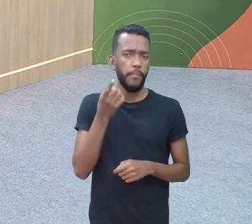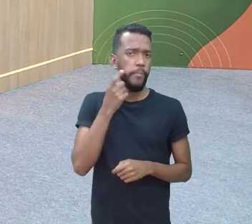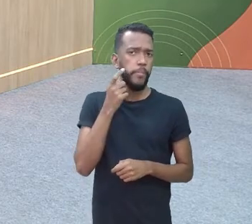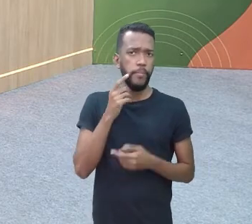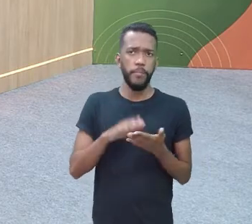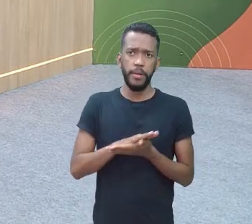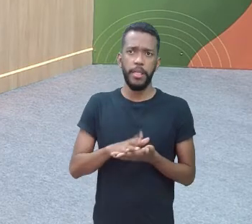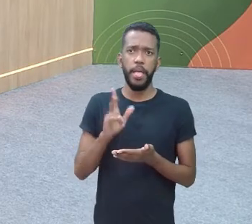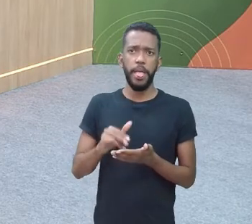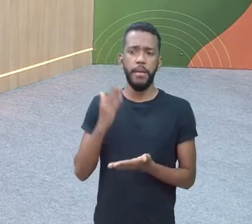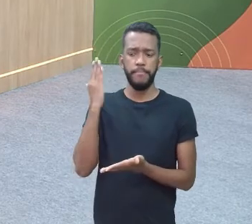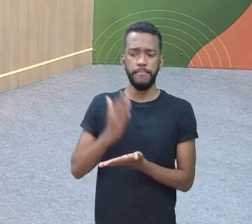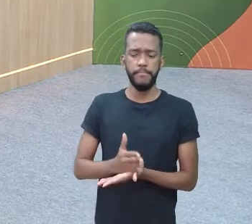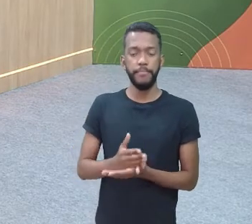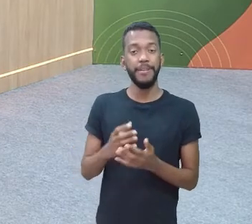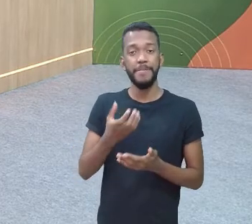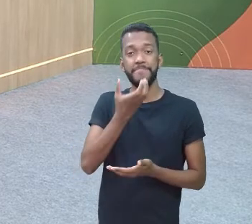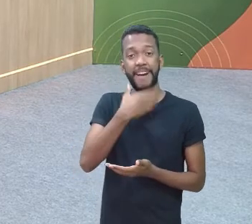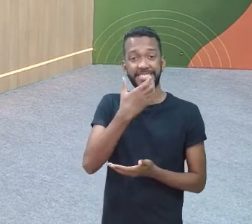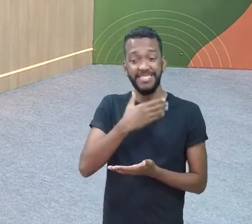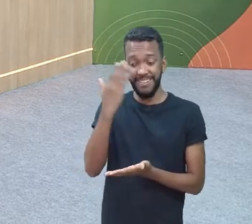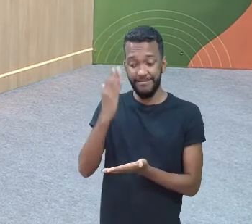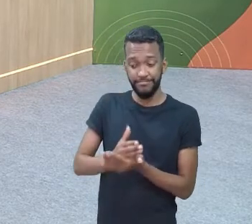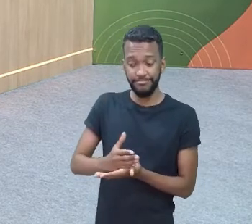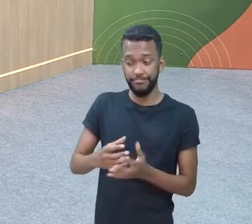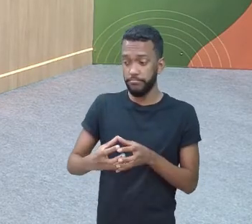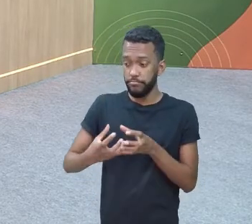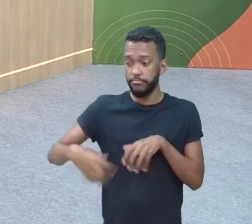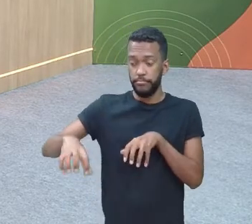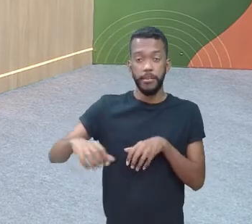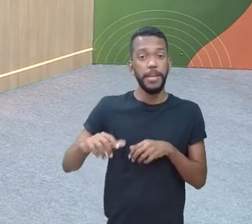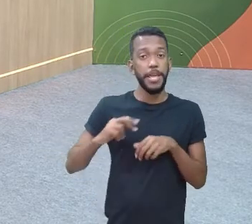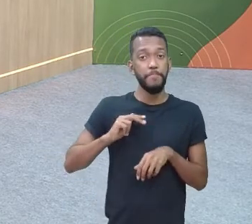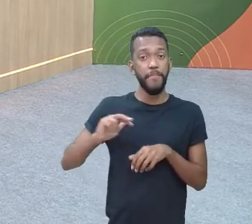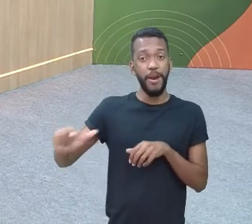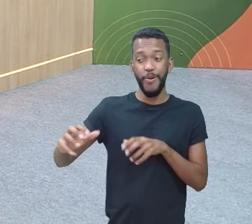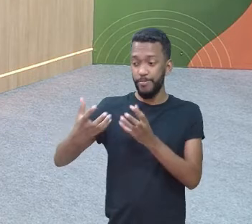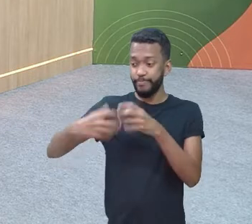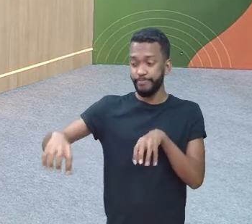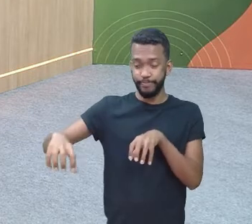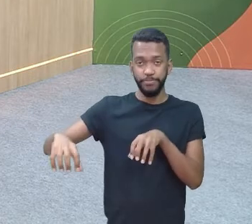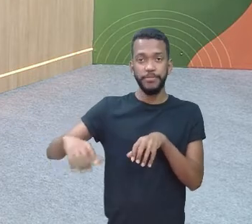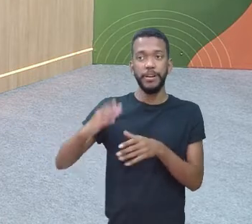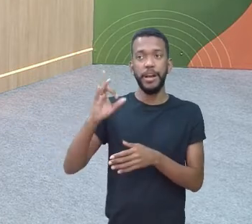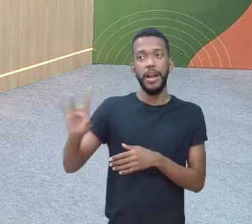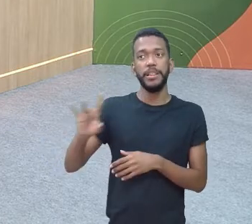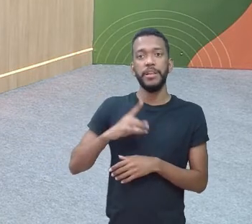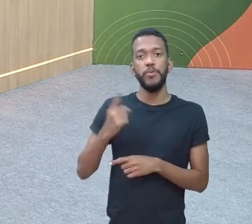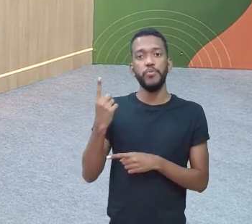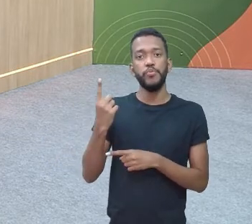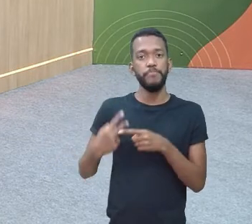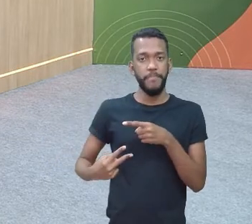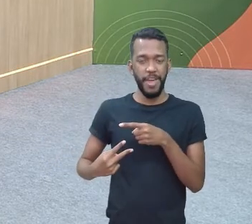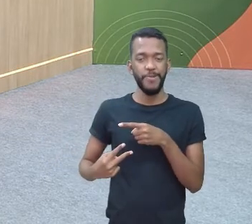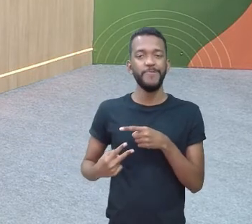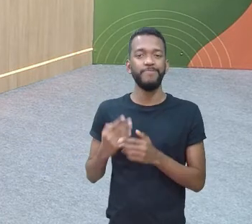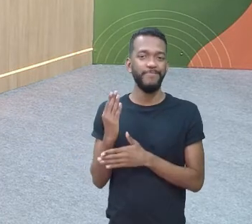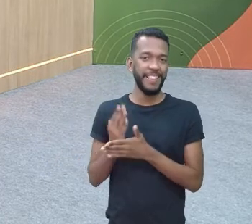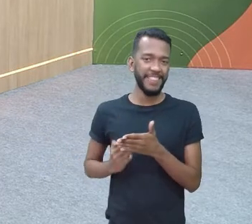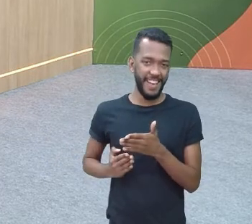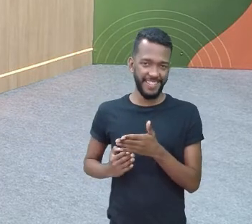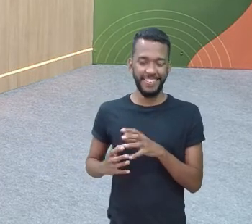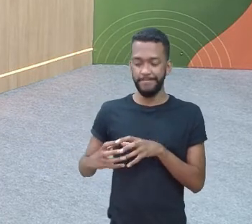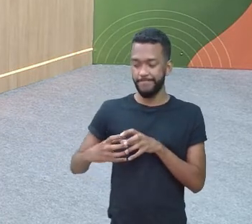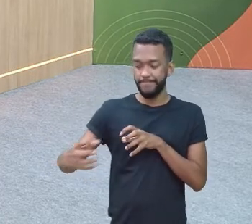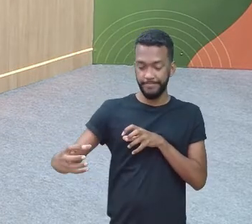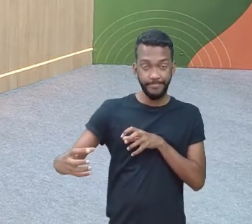maçã? A gente pegou a maçã e foi dividir para 2 irmãos. Então, quer dizer que cada um ficou com metade. Então, quer